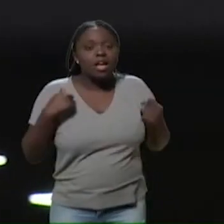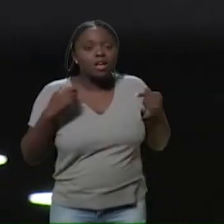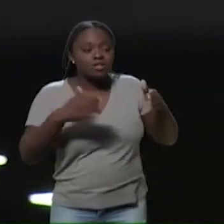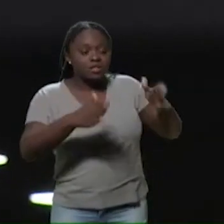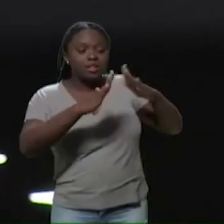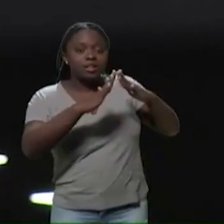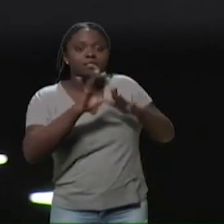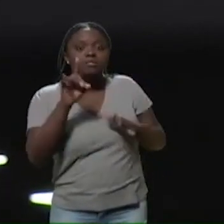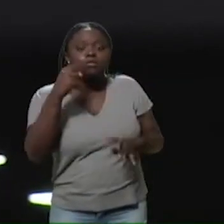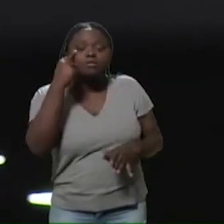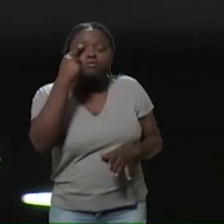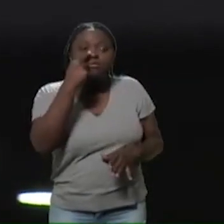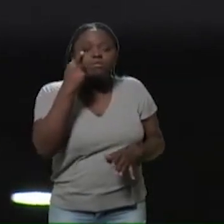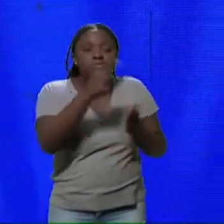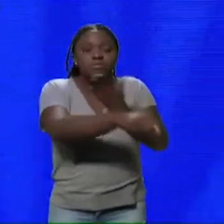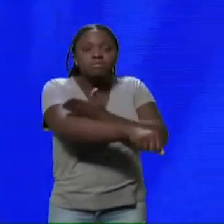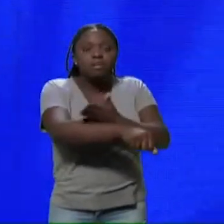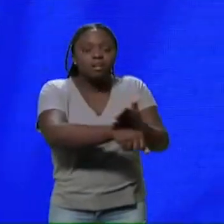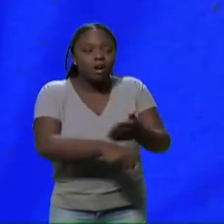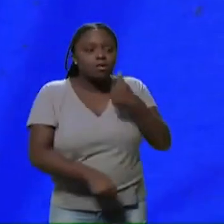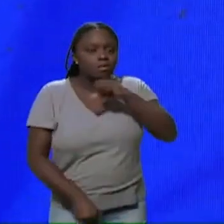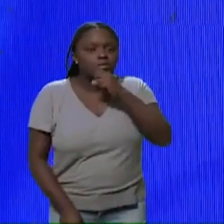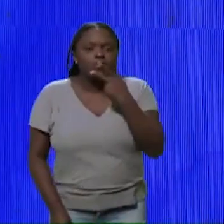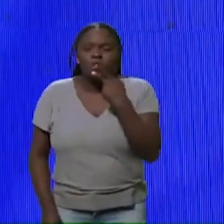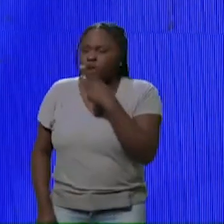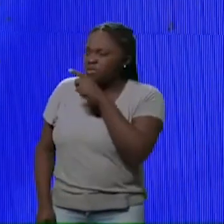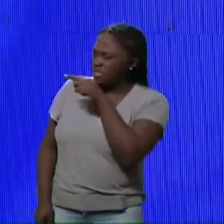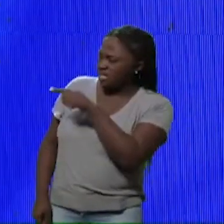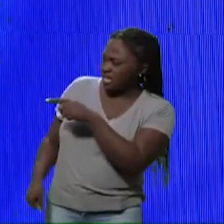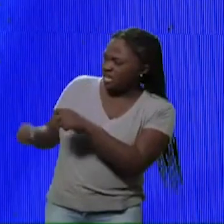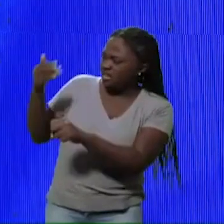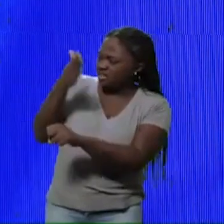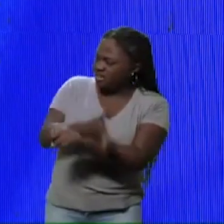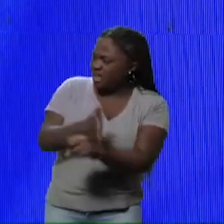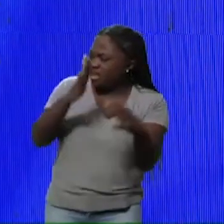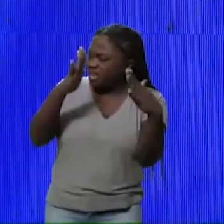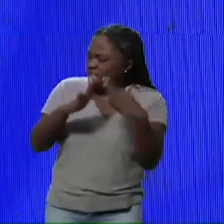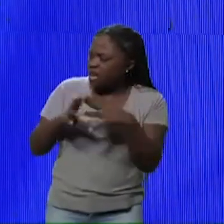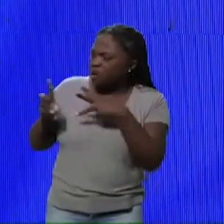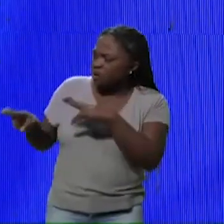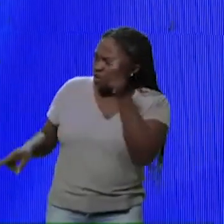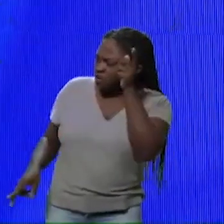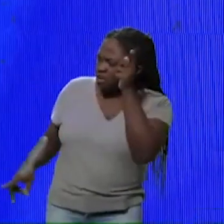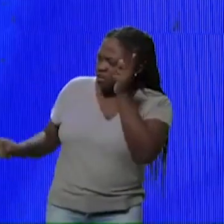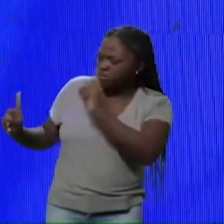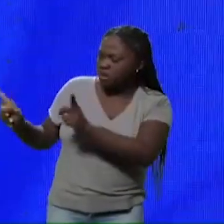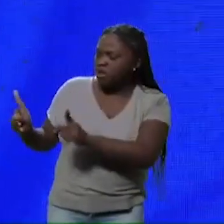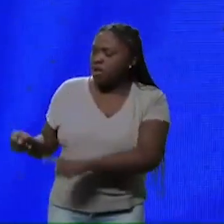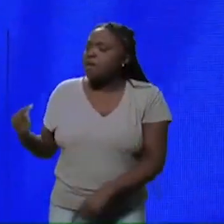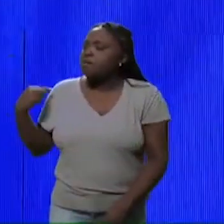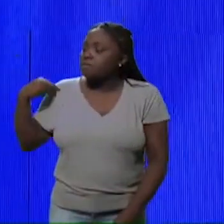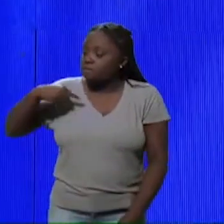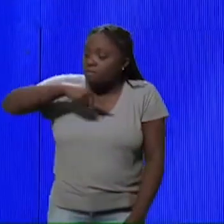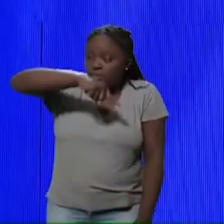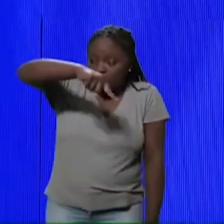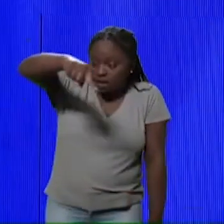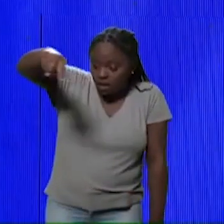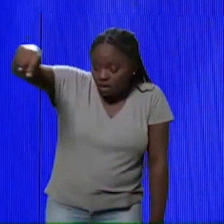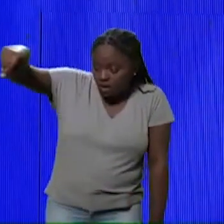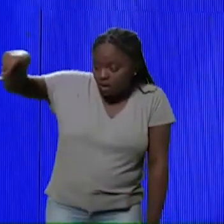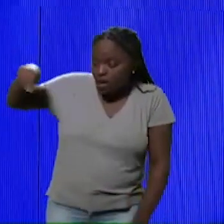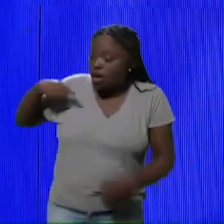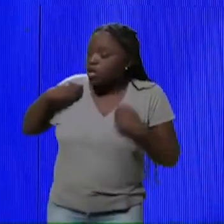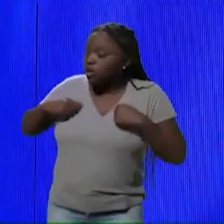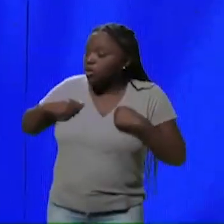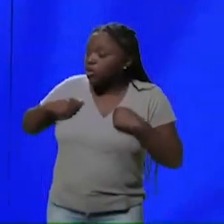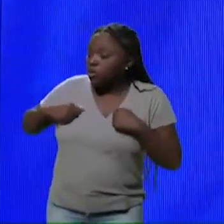ver. A minha mãe falou, você não vai entrar aqui dentro de casa vestido de igual um demônio com essa sujeira não. Vai, passa por fora, toma